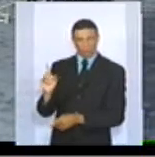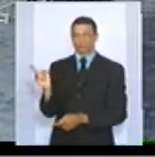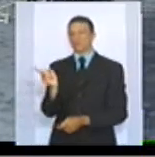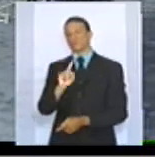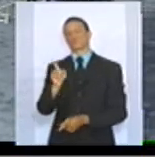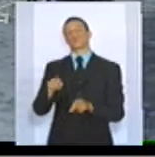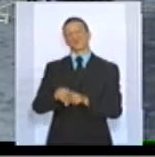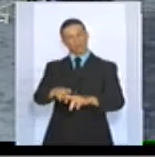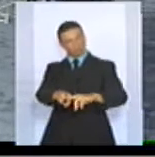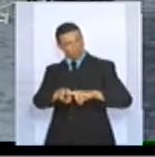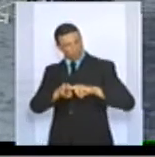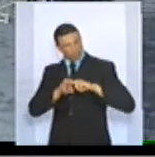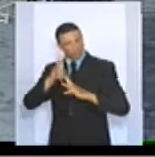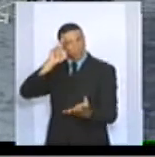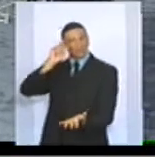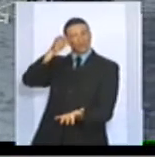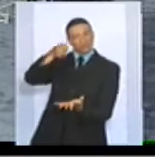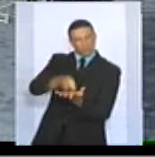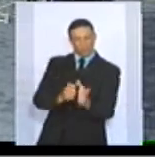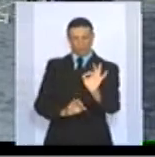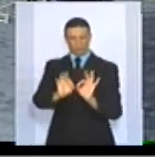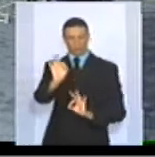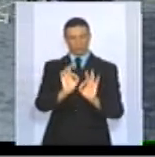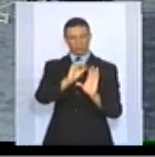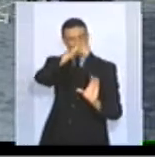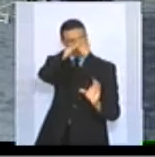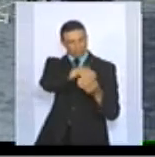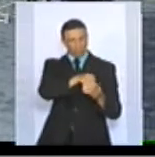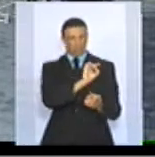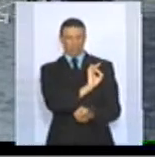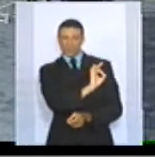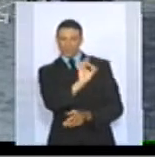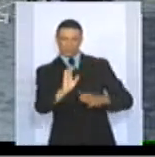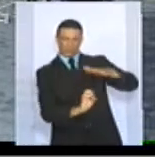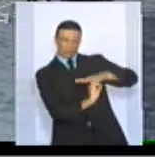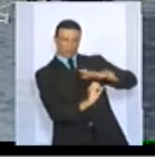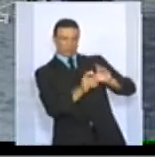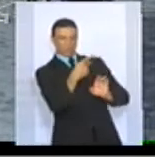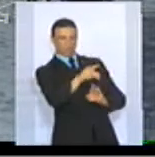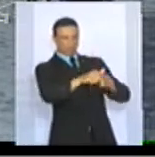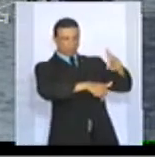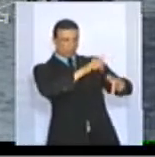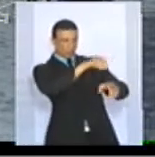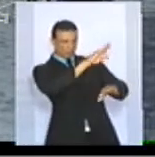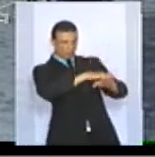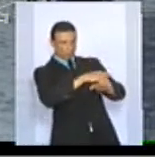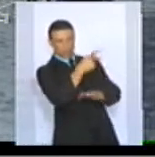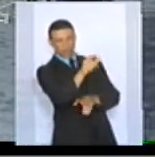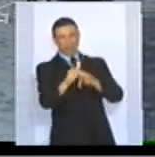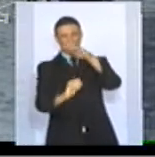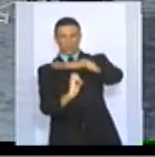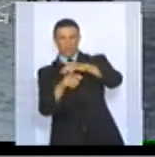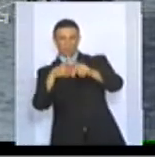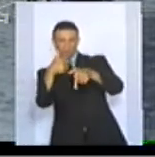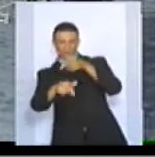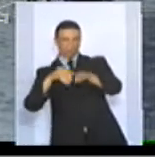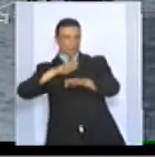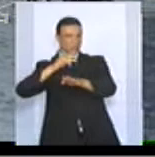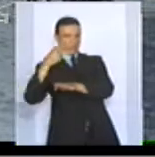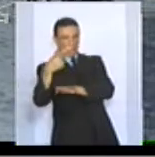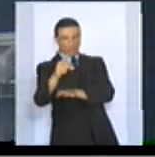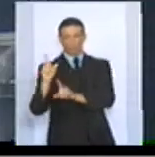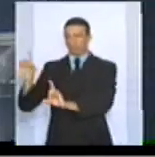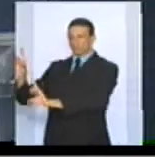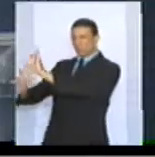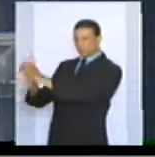foram estabelecidos condicionantes regulatórios para cada uma das atividades que compõem a cadeia de valor do serviço de televisão